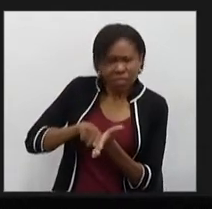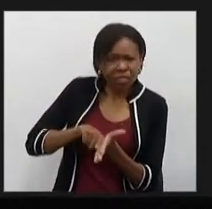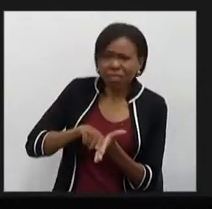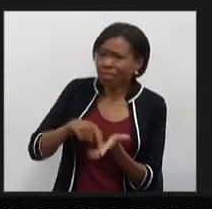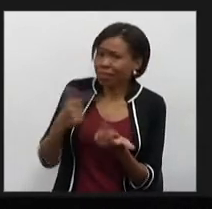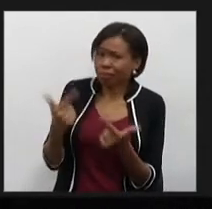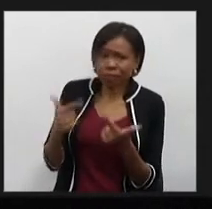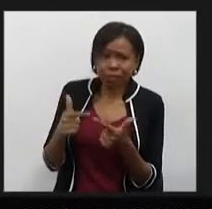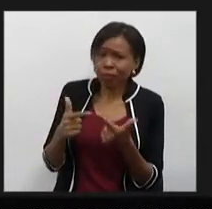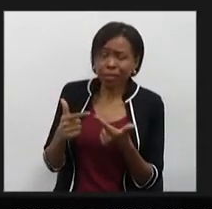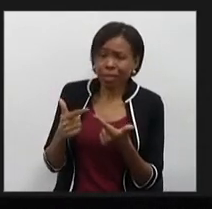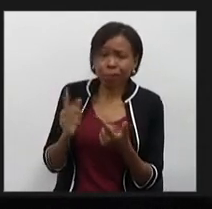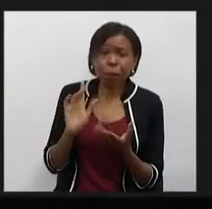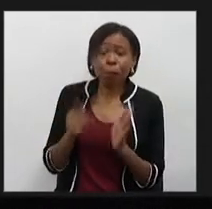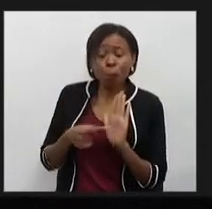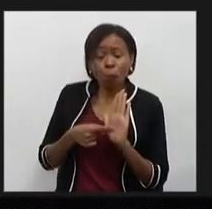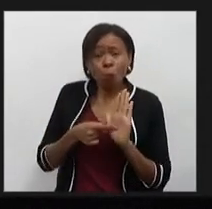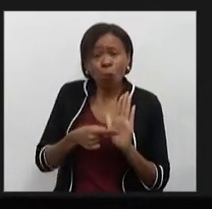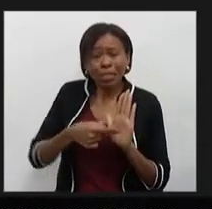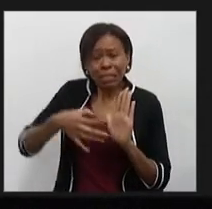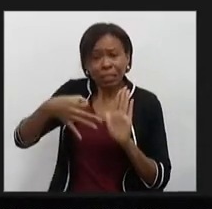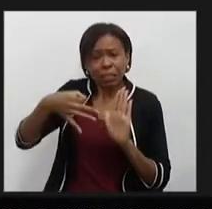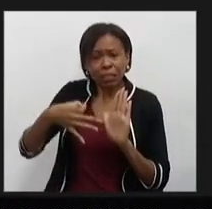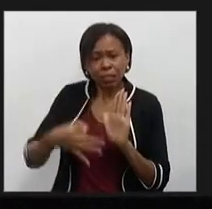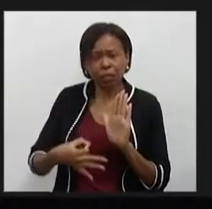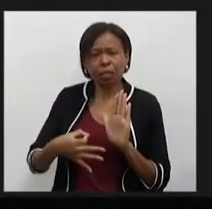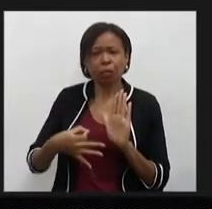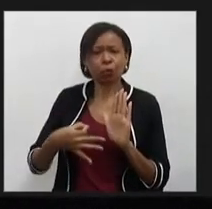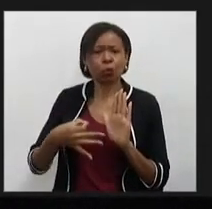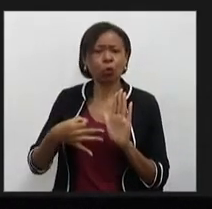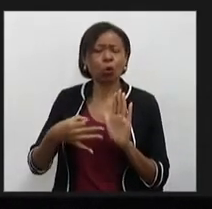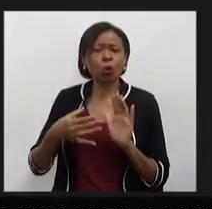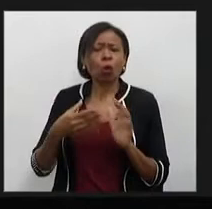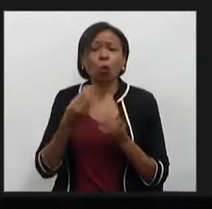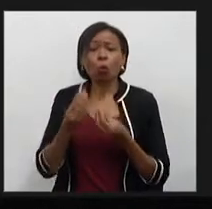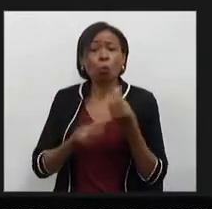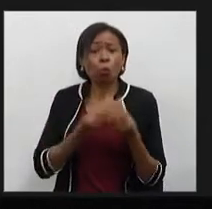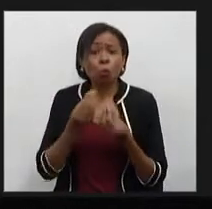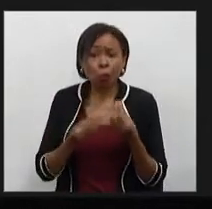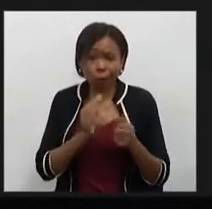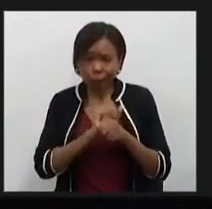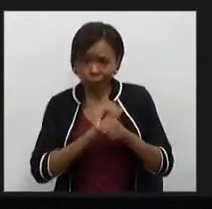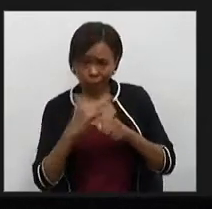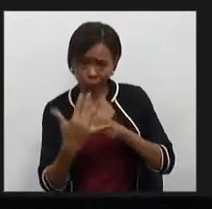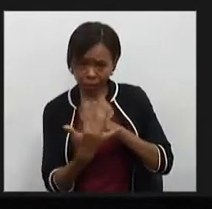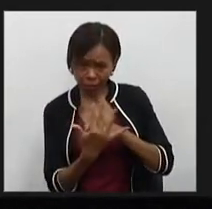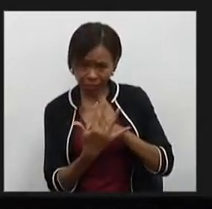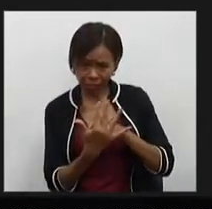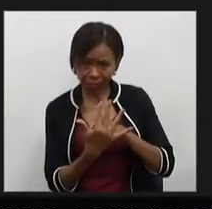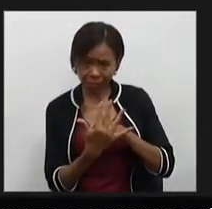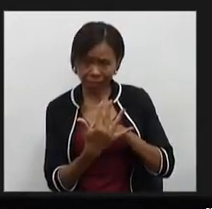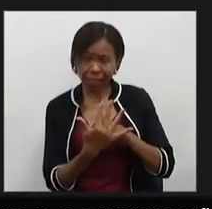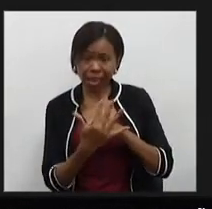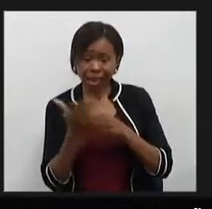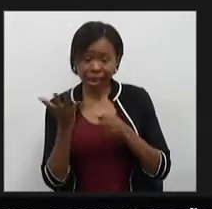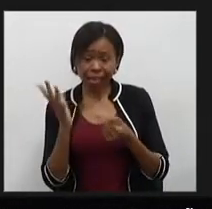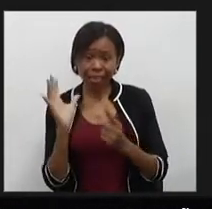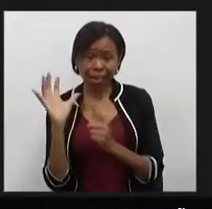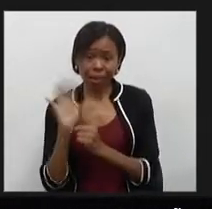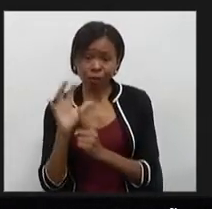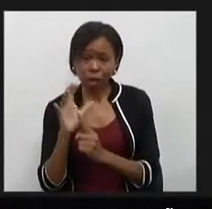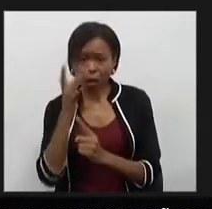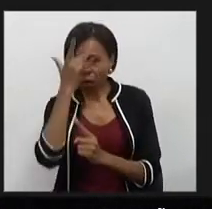um diagnóstico objetivo sobre o impacto do Covid-19 nas pessoas com deficiência. Eu procurei,